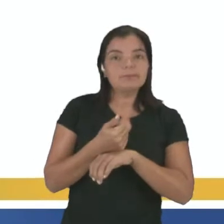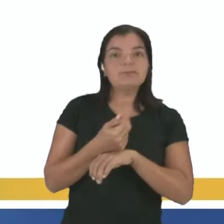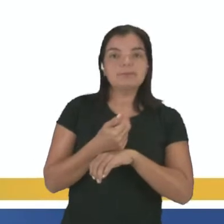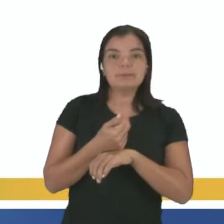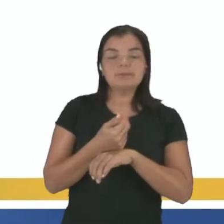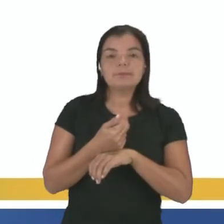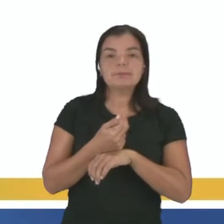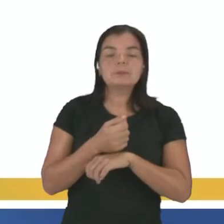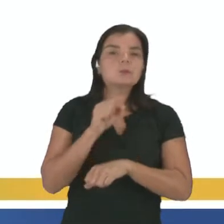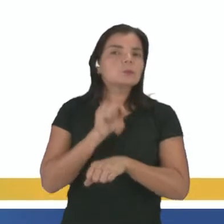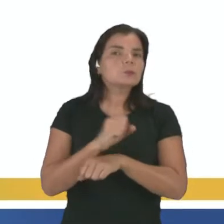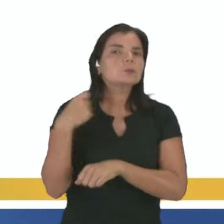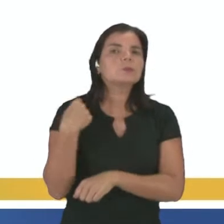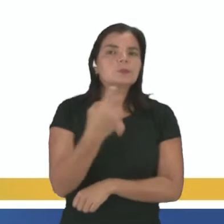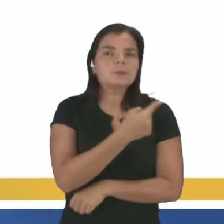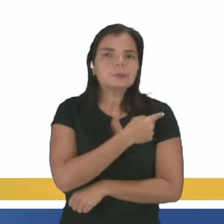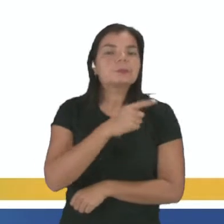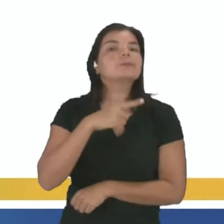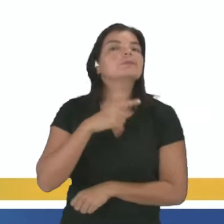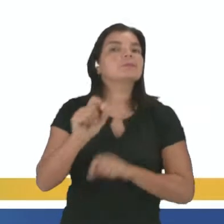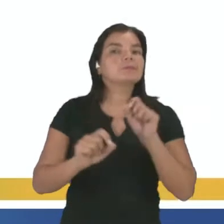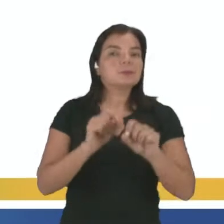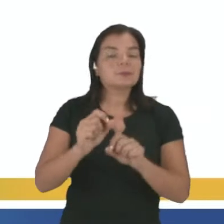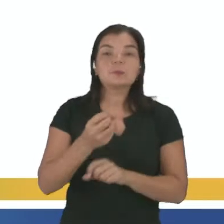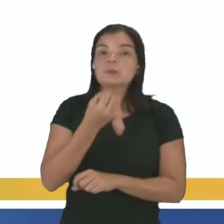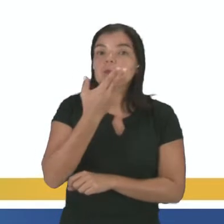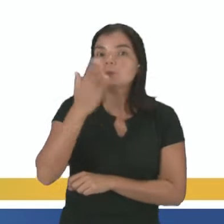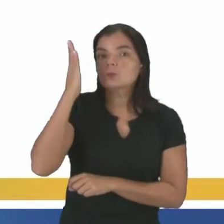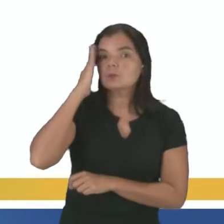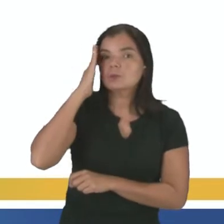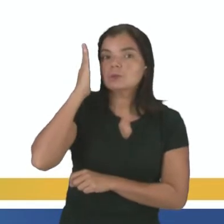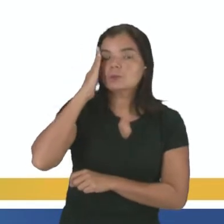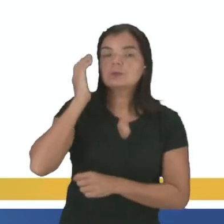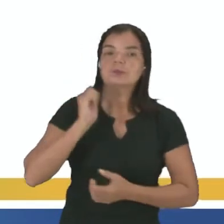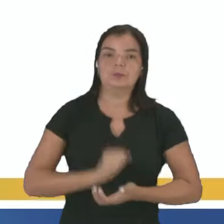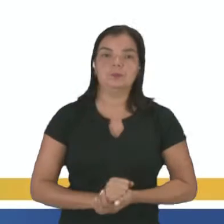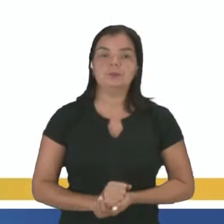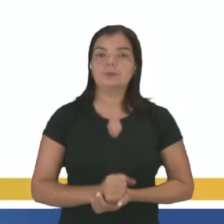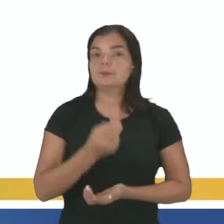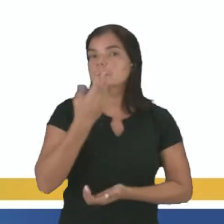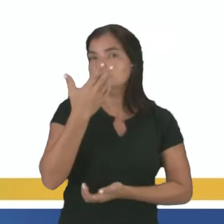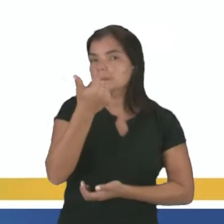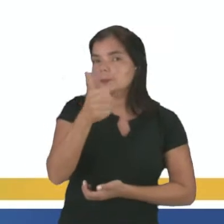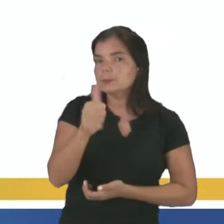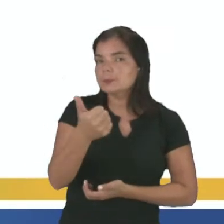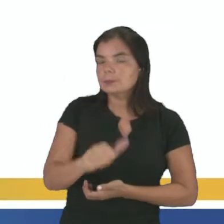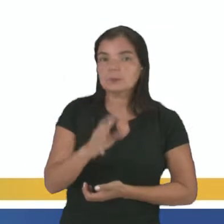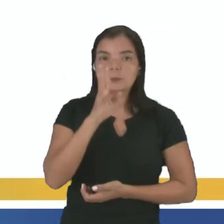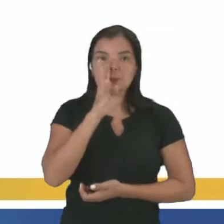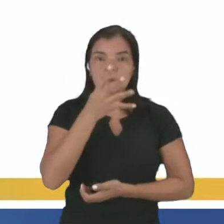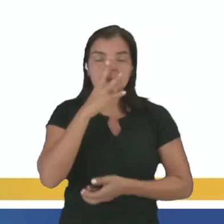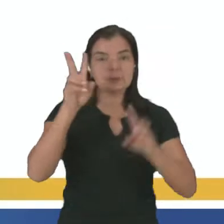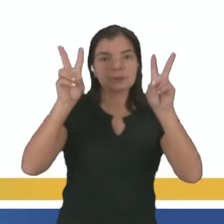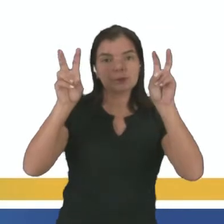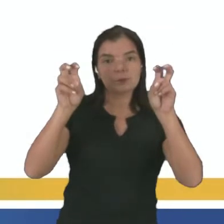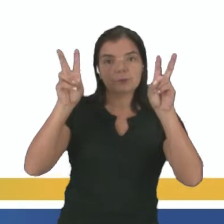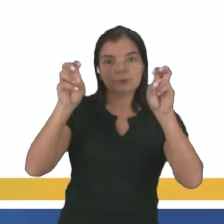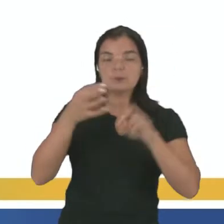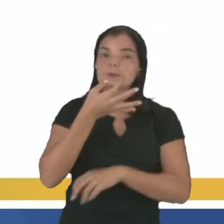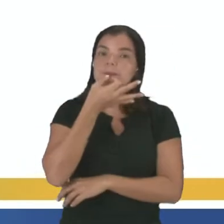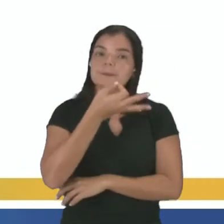antecipadamente espera de nós que tenhamos o quê? Uma boa interpretação, uma boa avaliação crítica dos assuntos,